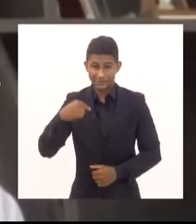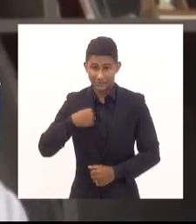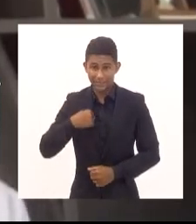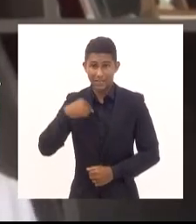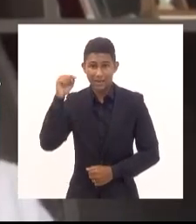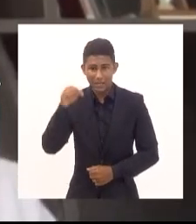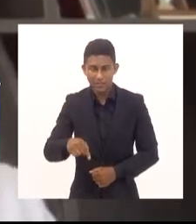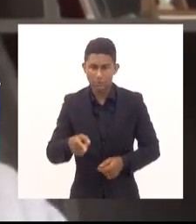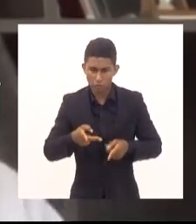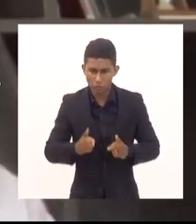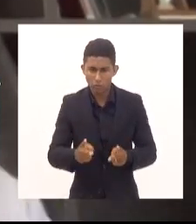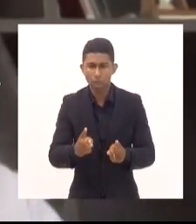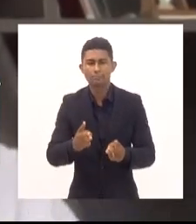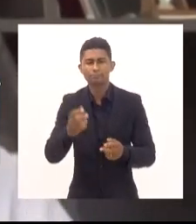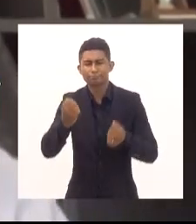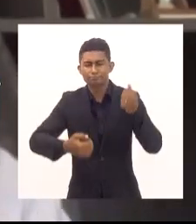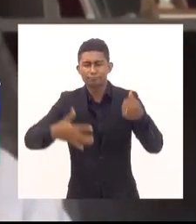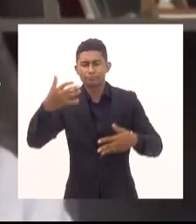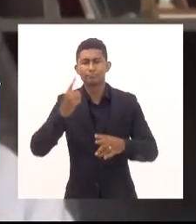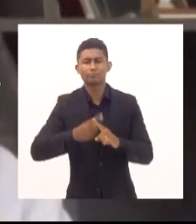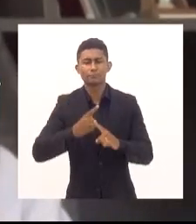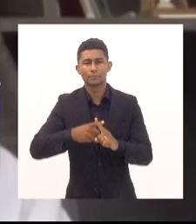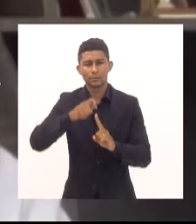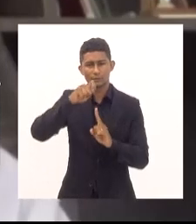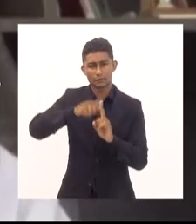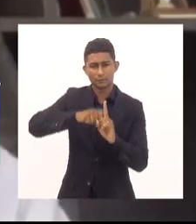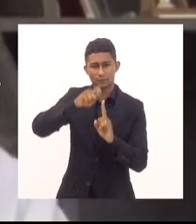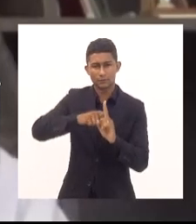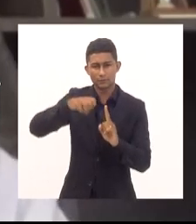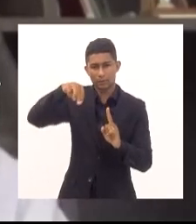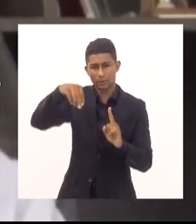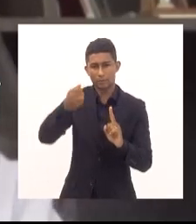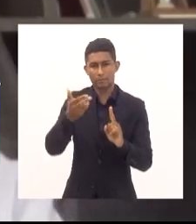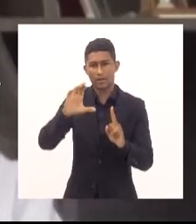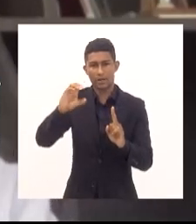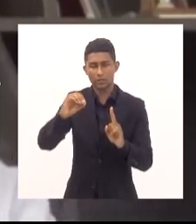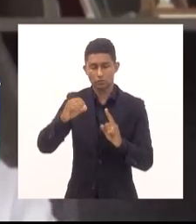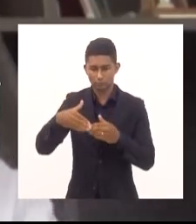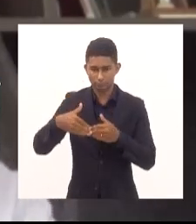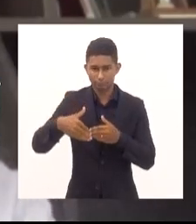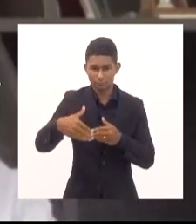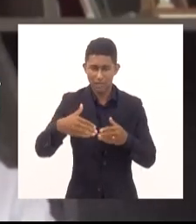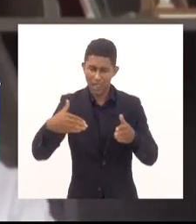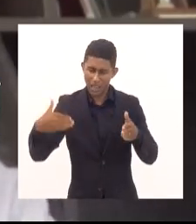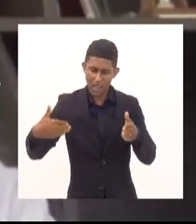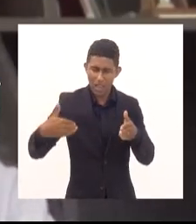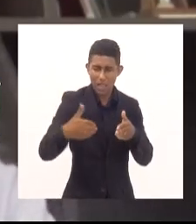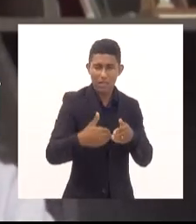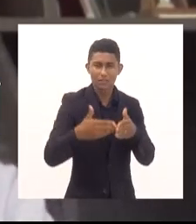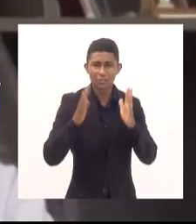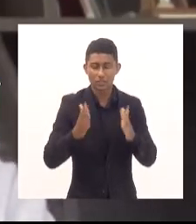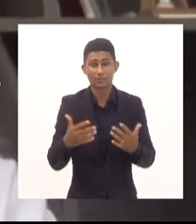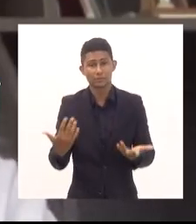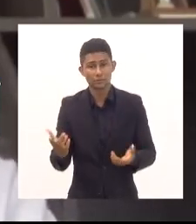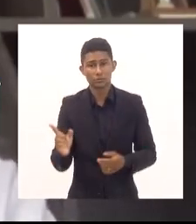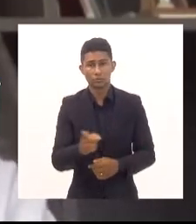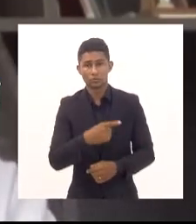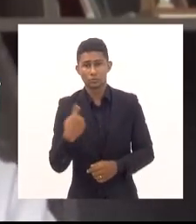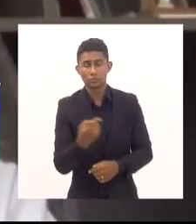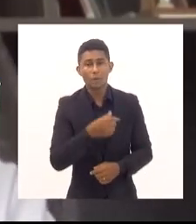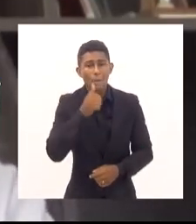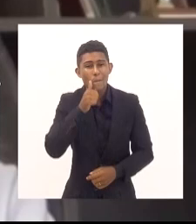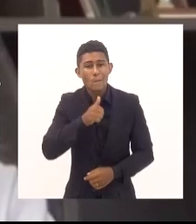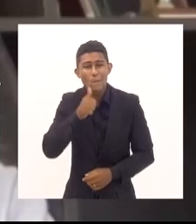minha fala, porque o mês de março se aproxima, é um mês que nós mulheres